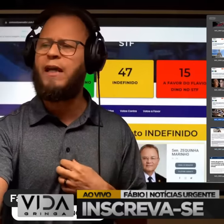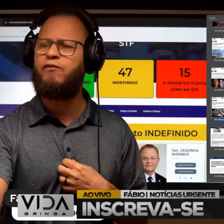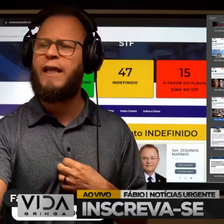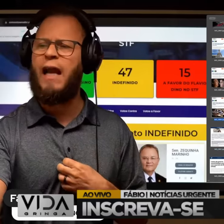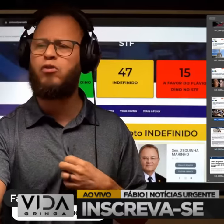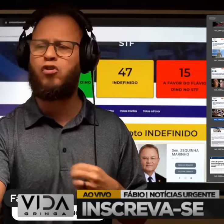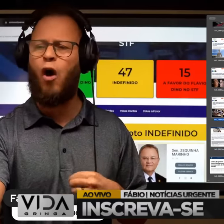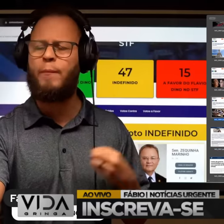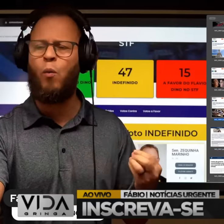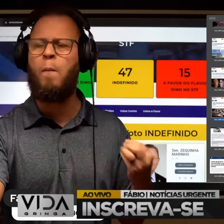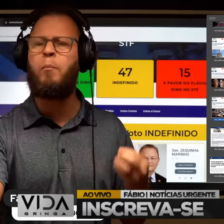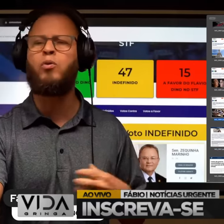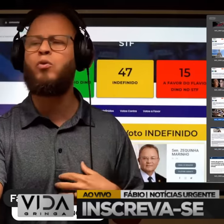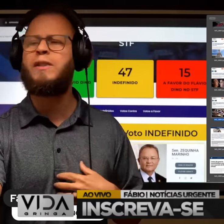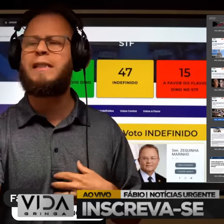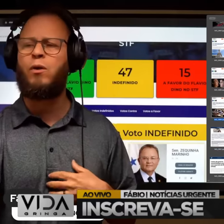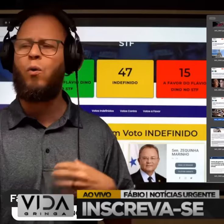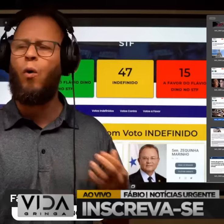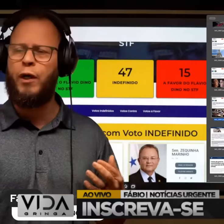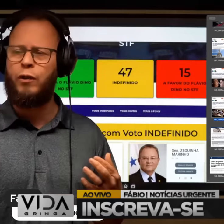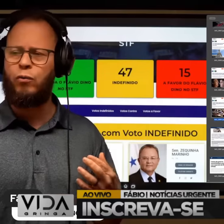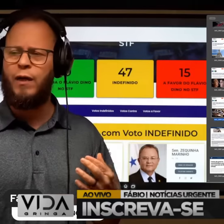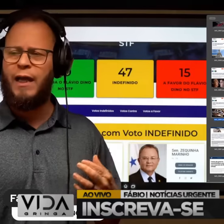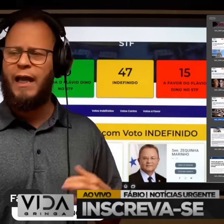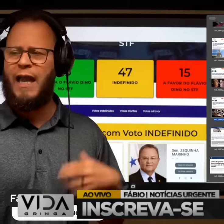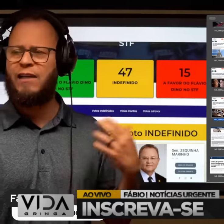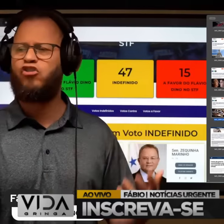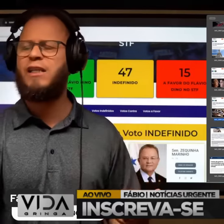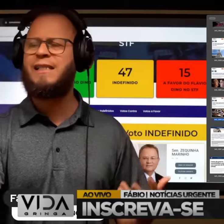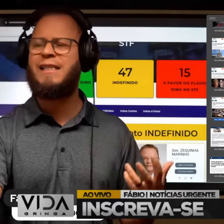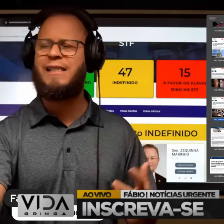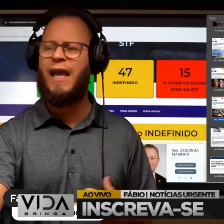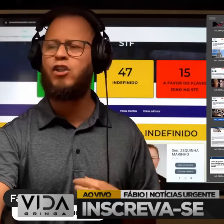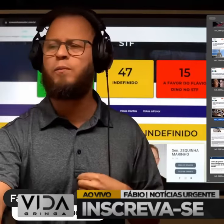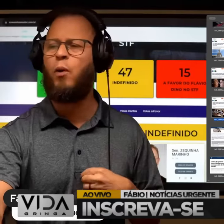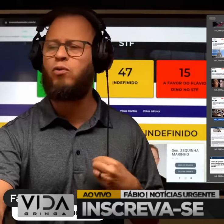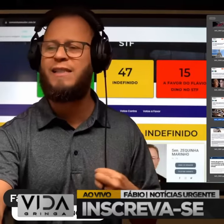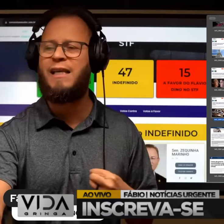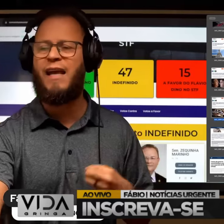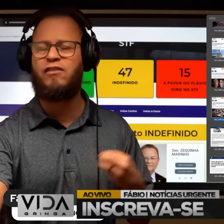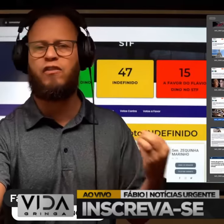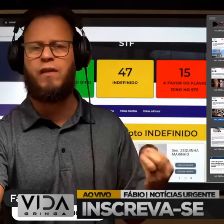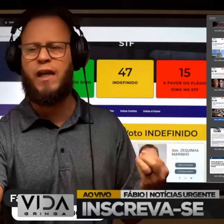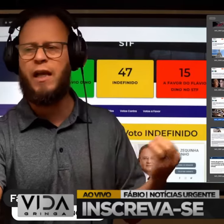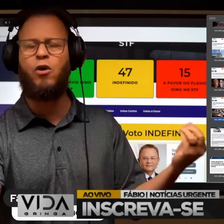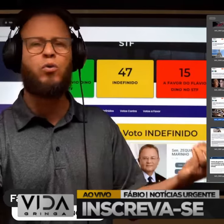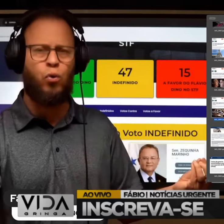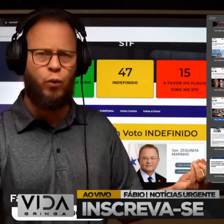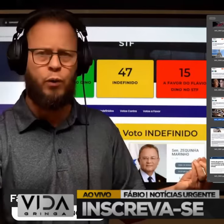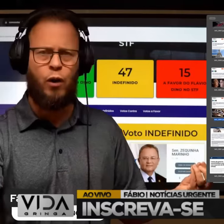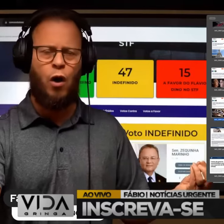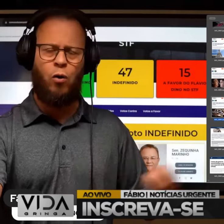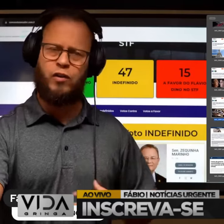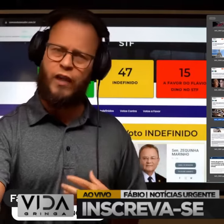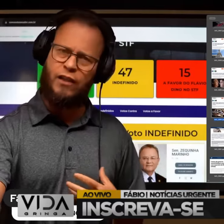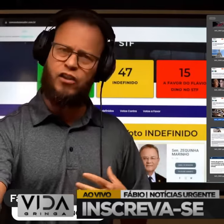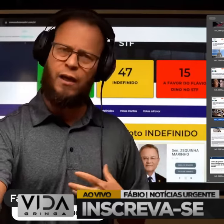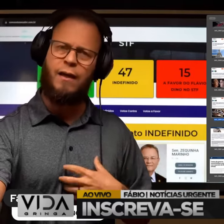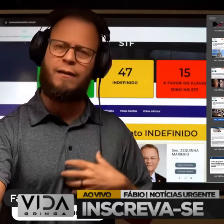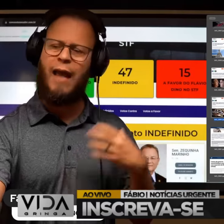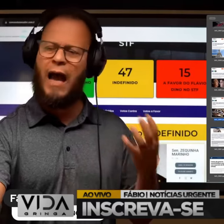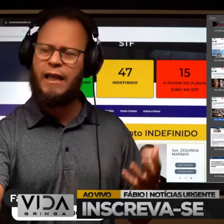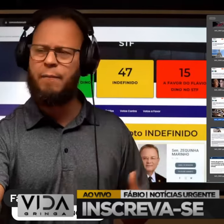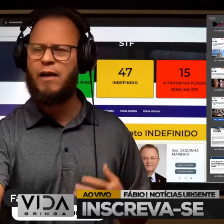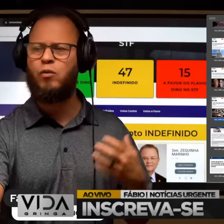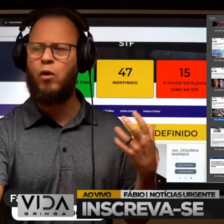pública federal sobe 1,58 e atinge 6,17 tri em outubro. Ou seja,